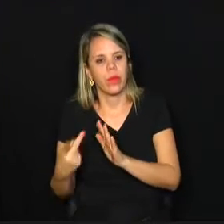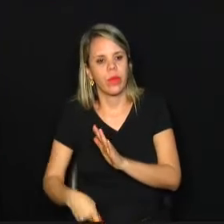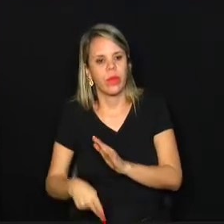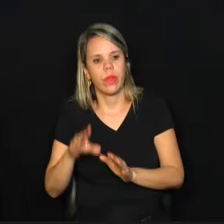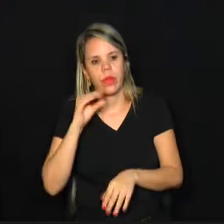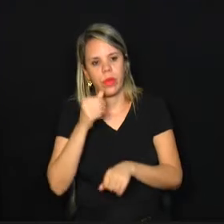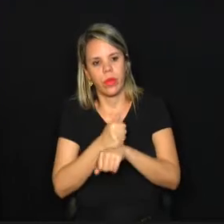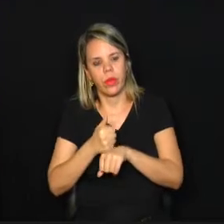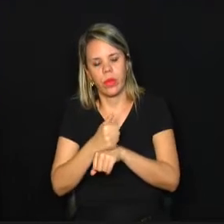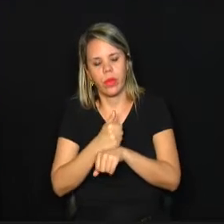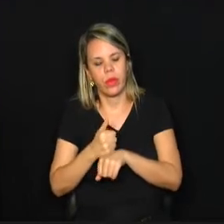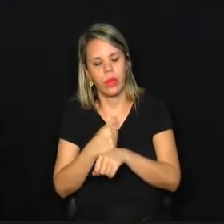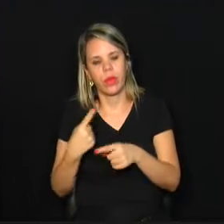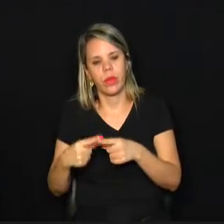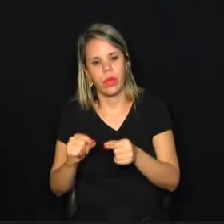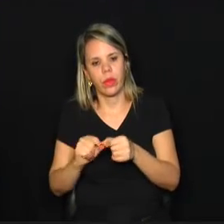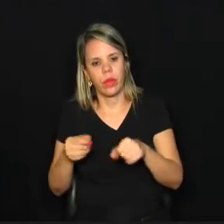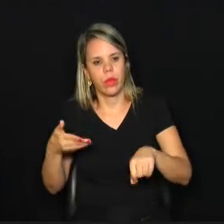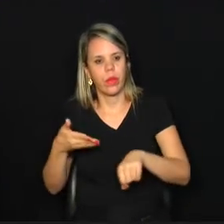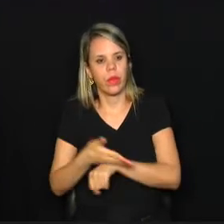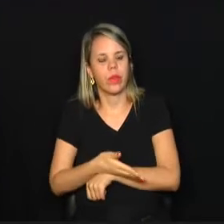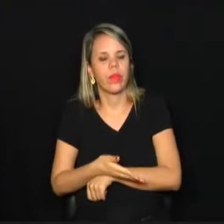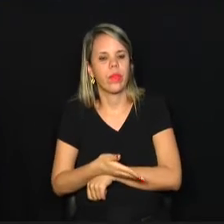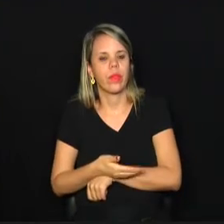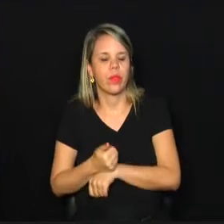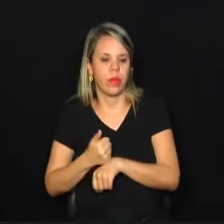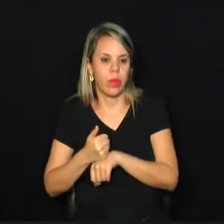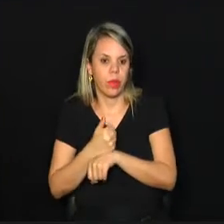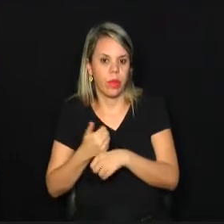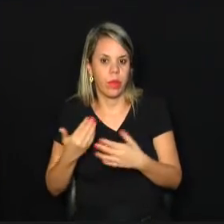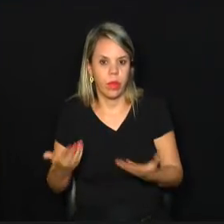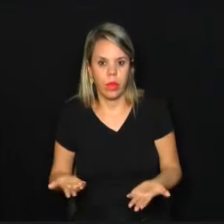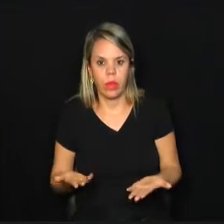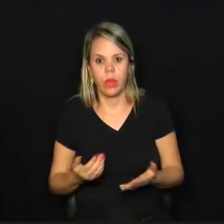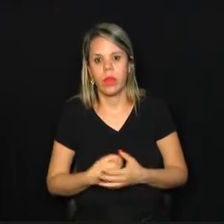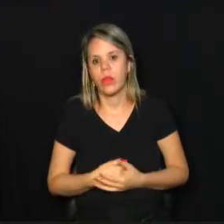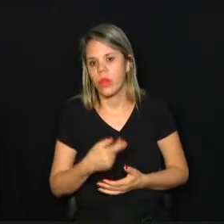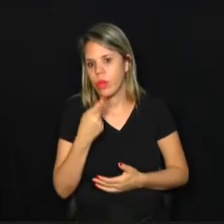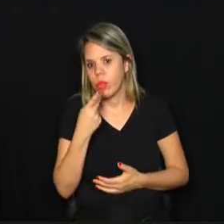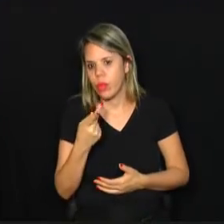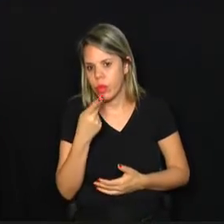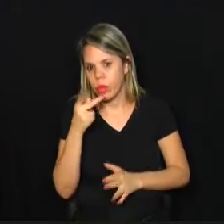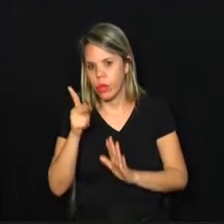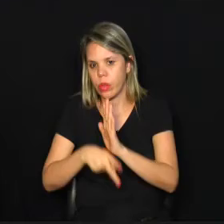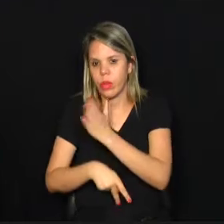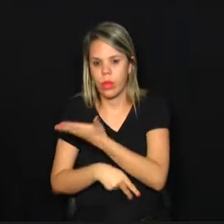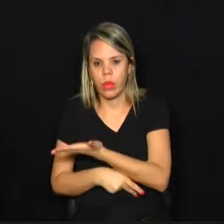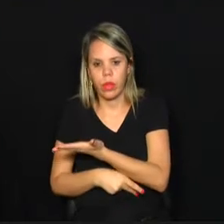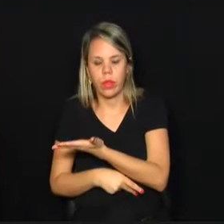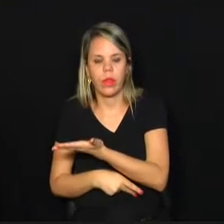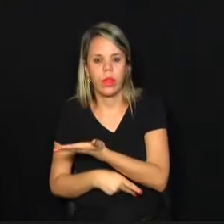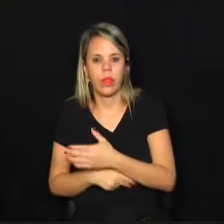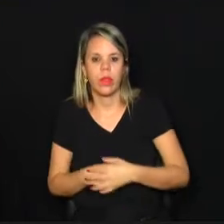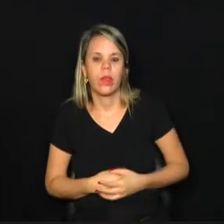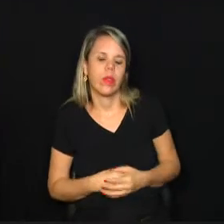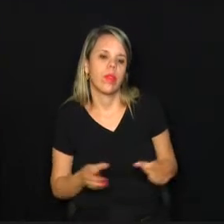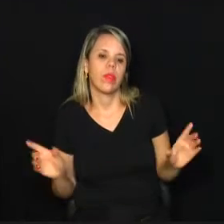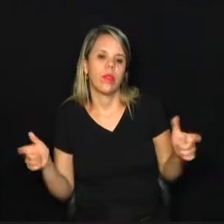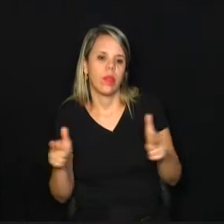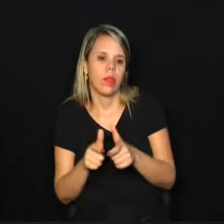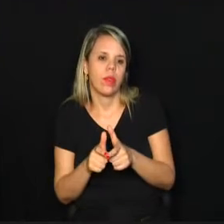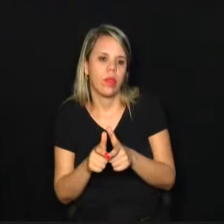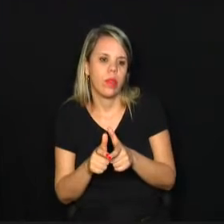de carreira, porque eles fazem parte de um quadro de carreira. Então, quando a gente fala nesse projeto, a gente está falando na redução